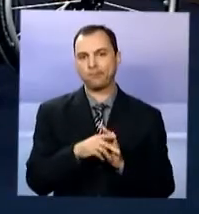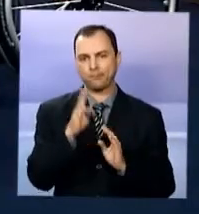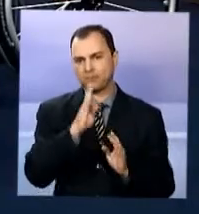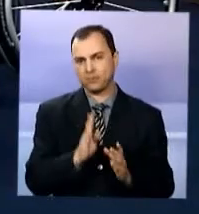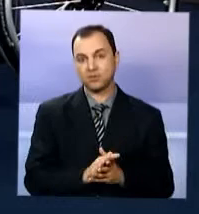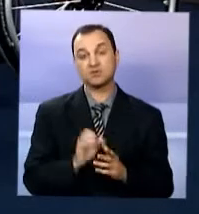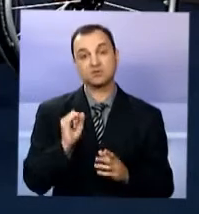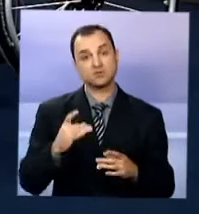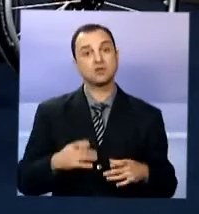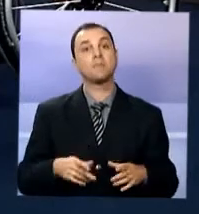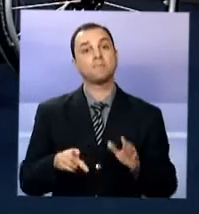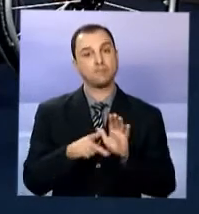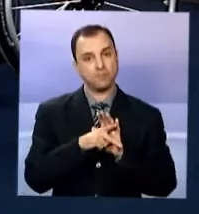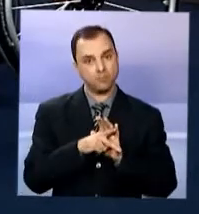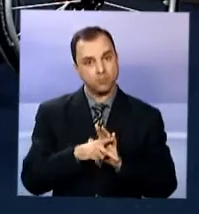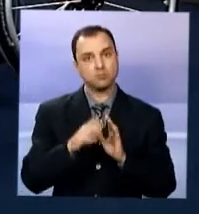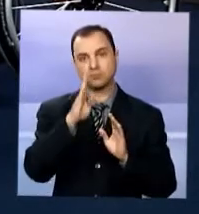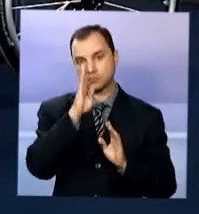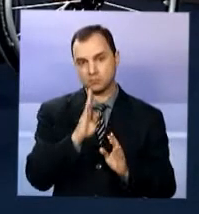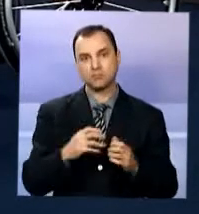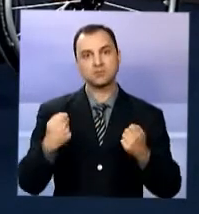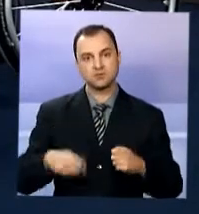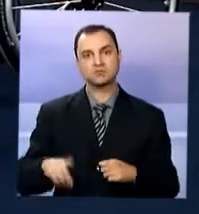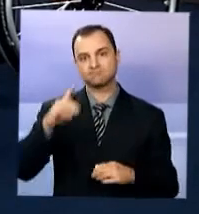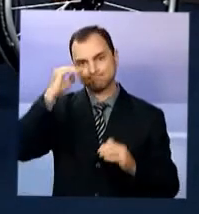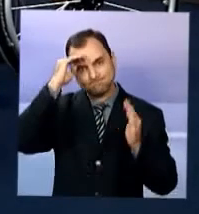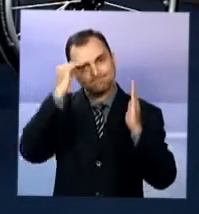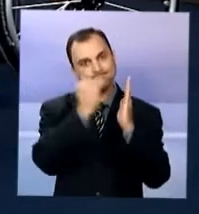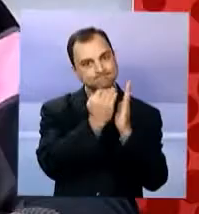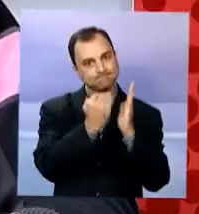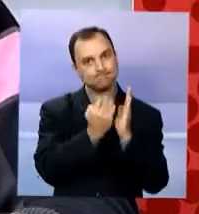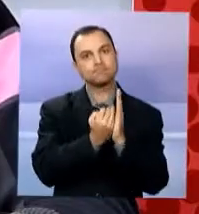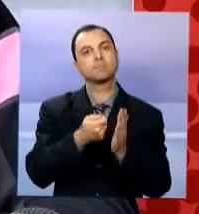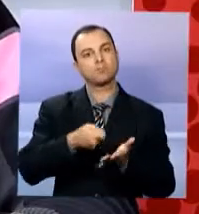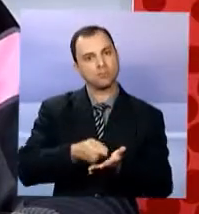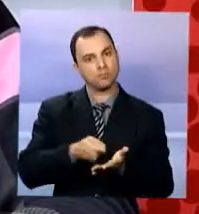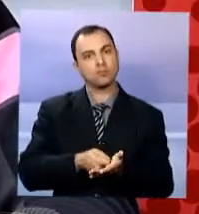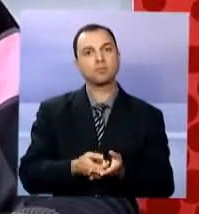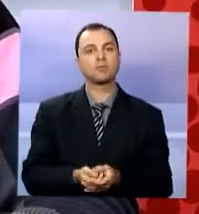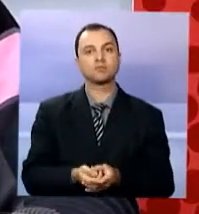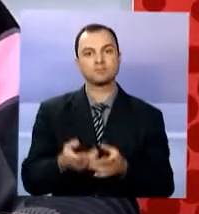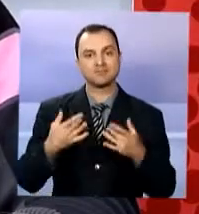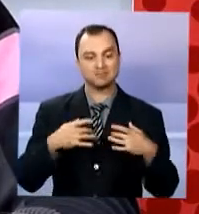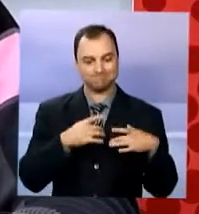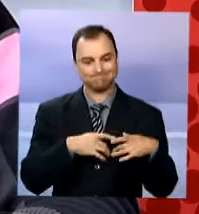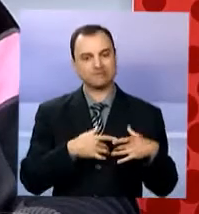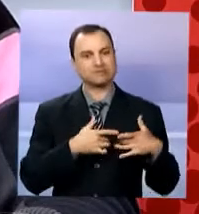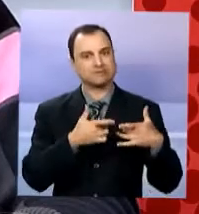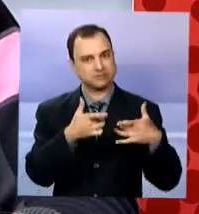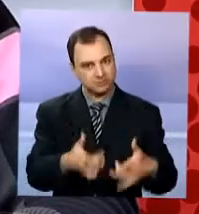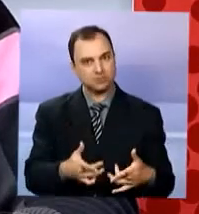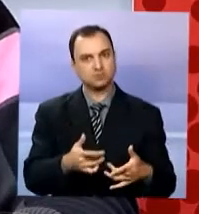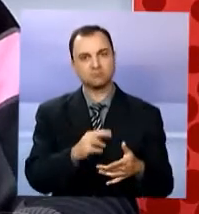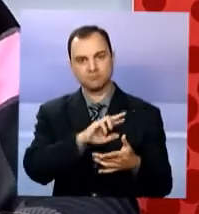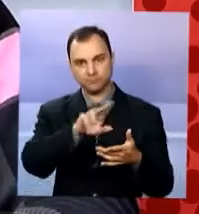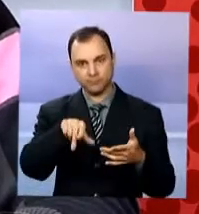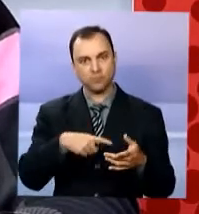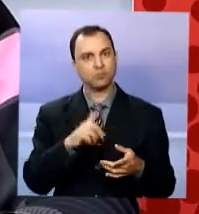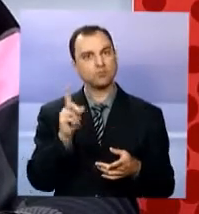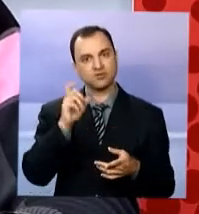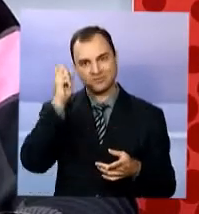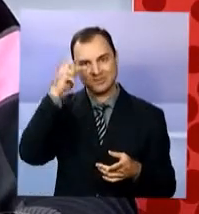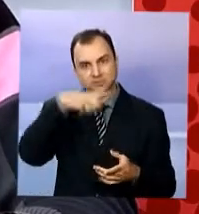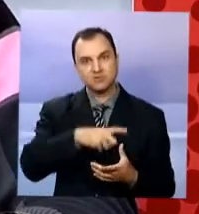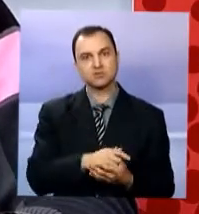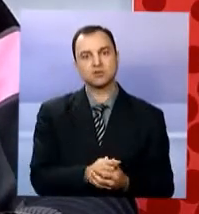para vocês e da Seleção Brasileira você tem seus deveres obrigações se você tem que abdicar de uma série de coisas né não é